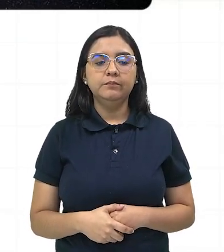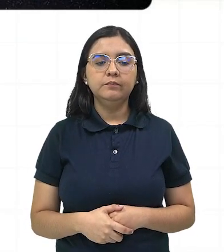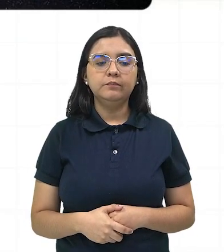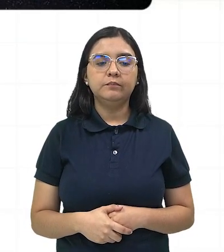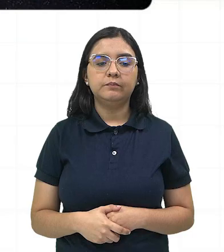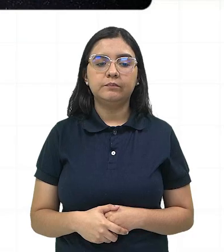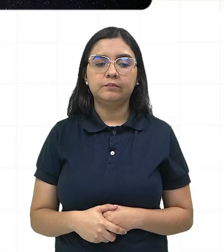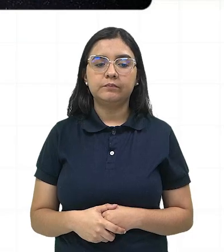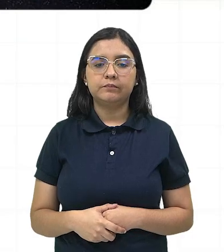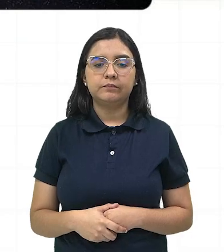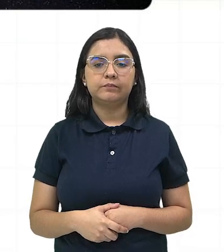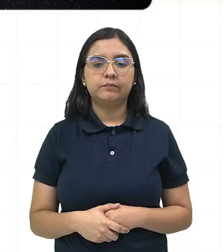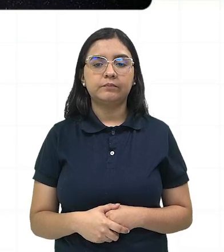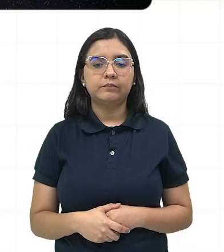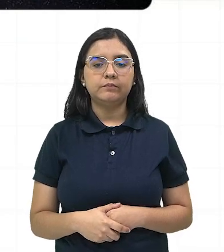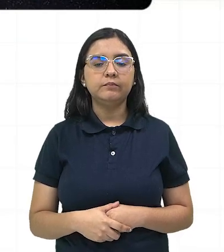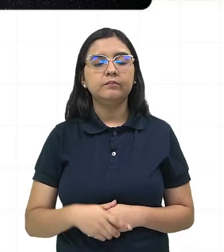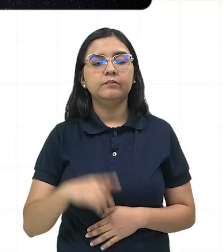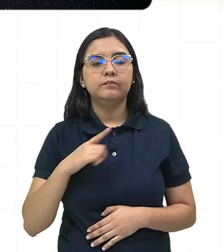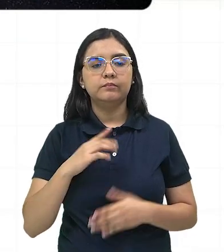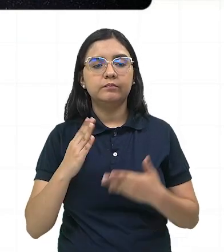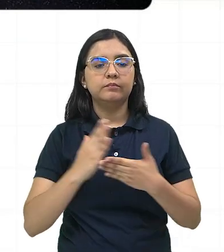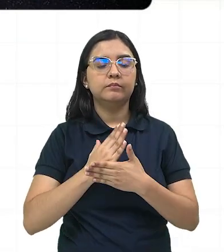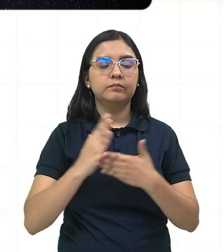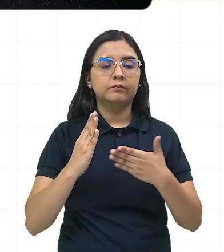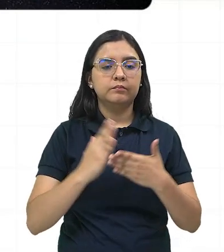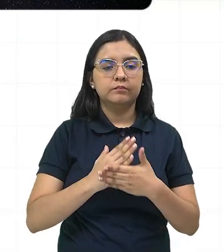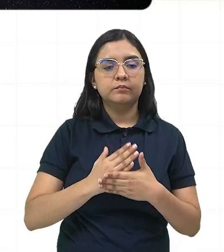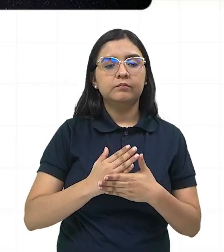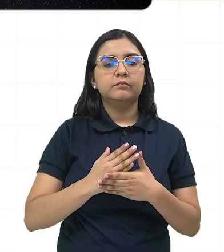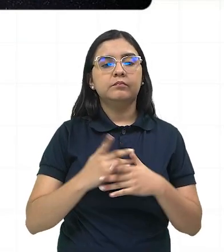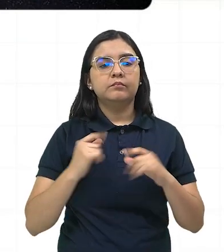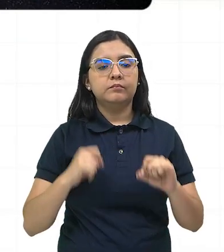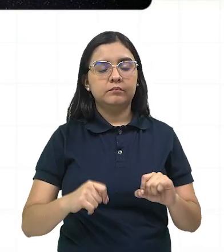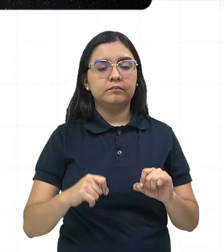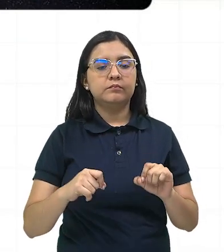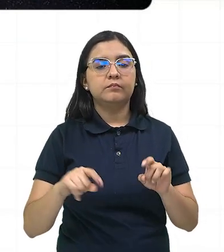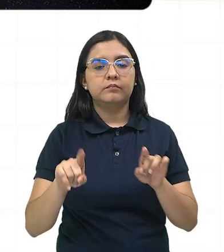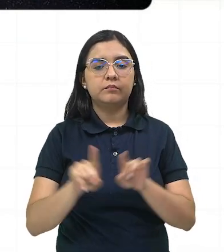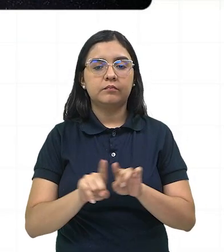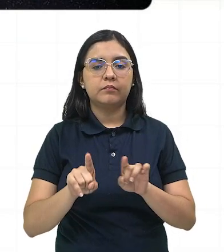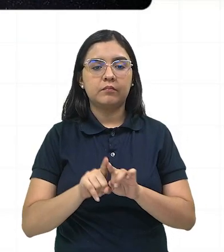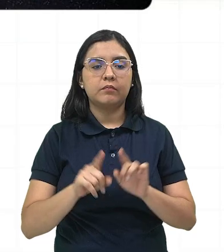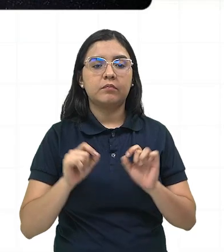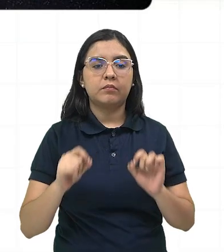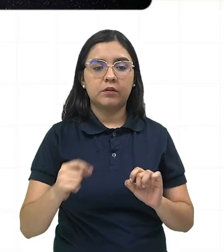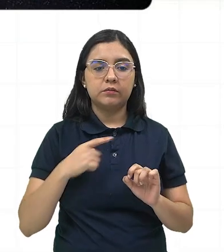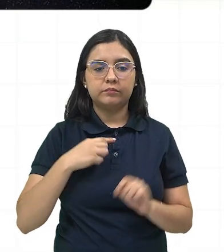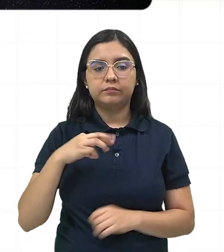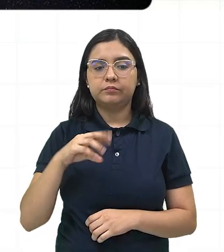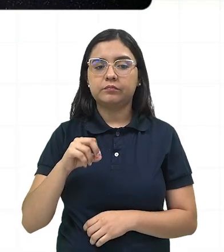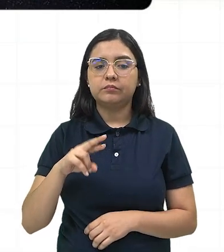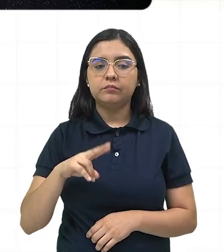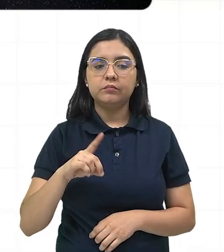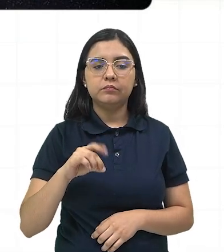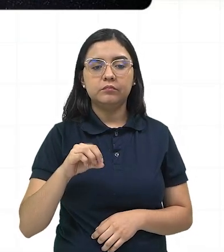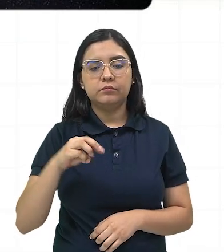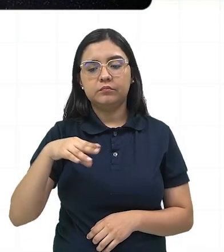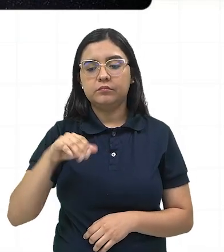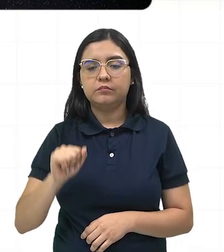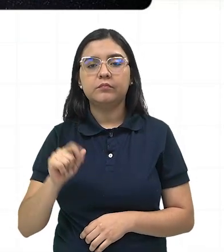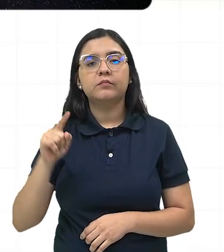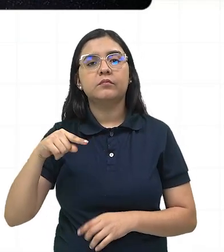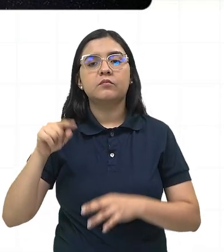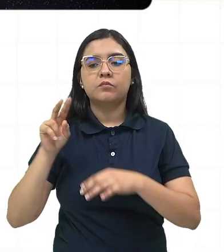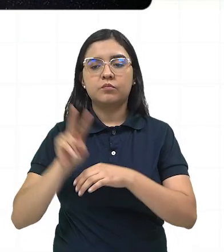Vão ter certas correntes teológicas que vão chamar a dimensão da mordomia, do cuidado com o